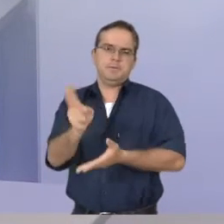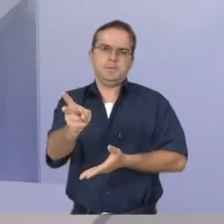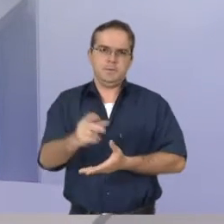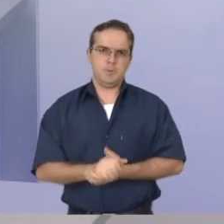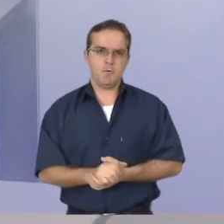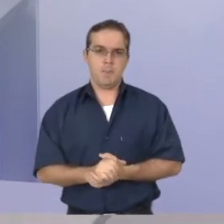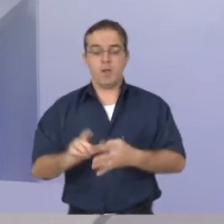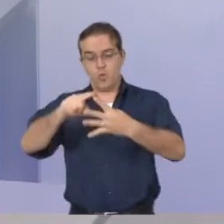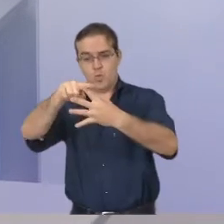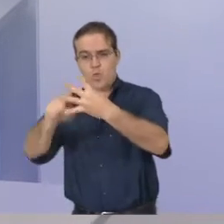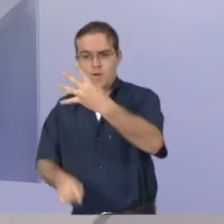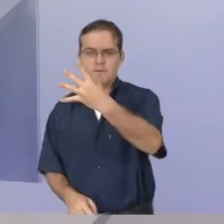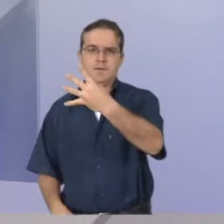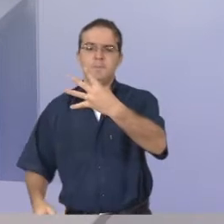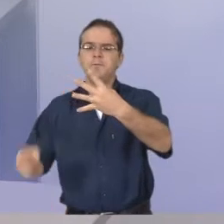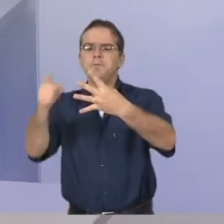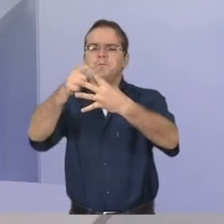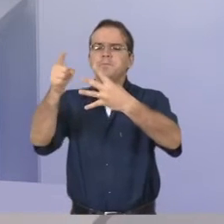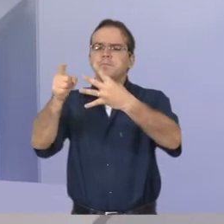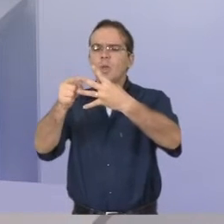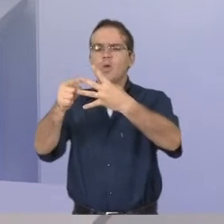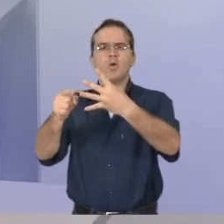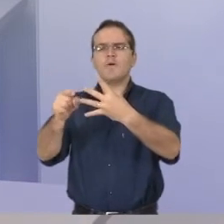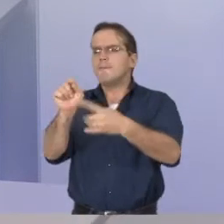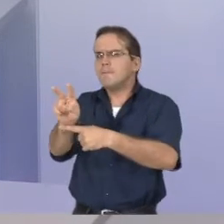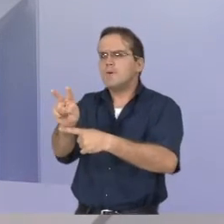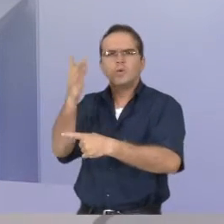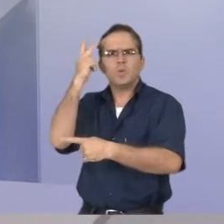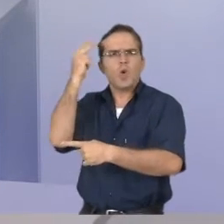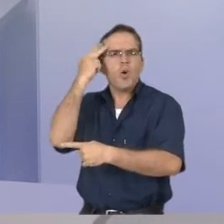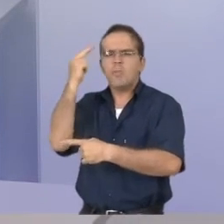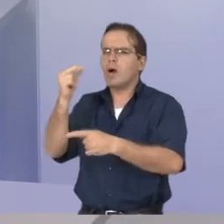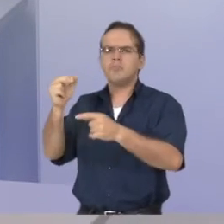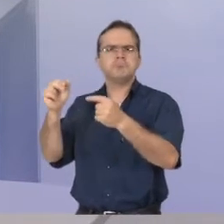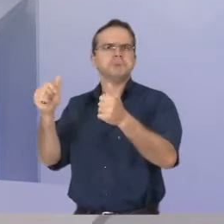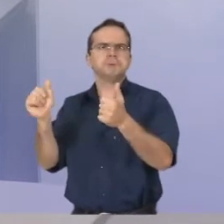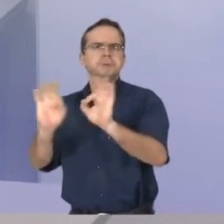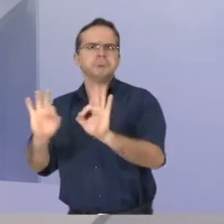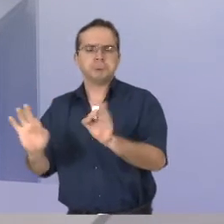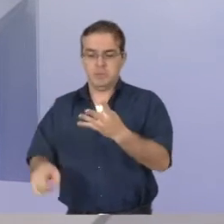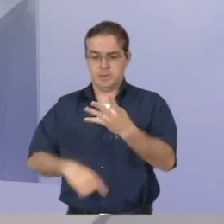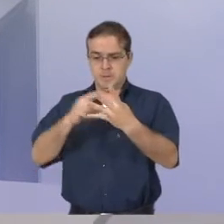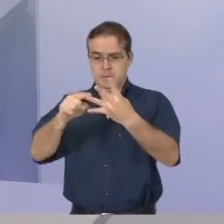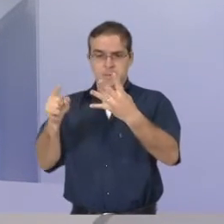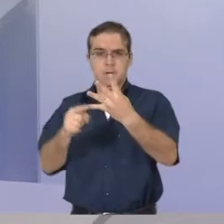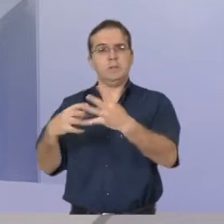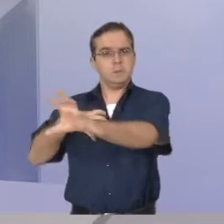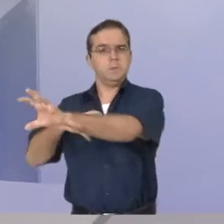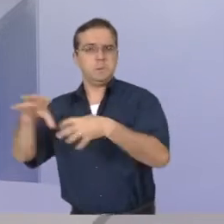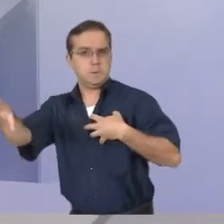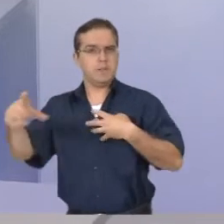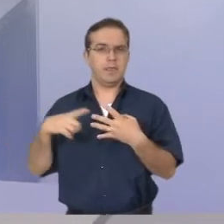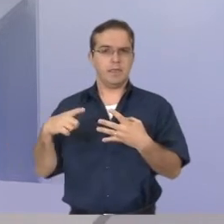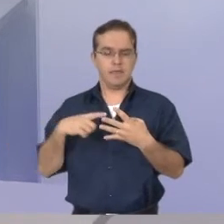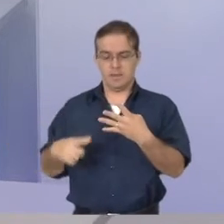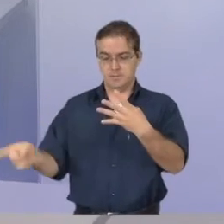evocar nenhum sentimento empático nos sujeitos, e 2 de caráter empático. Os 2 de caráter empático, um era